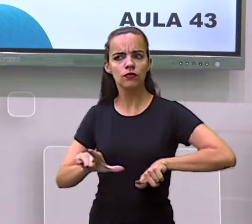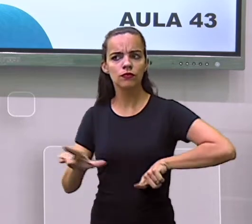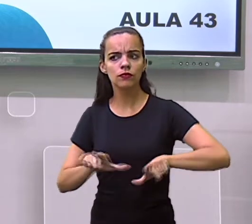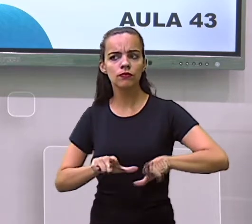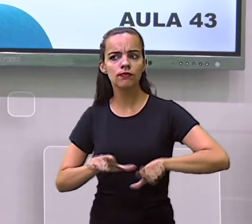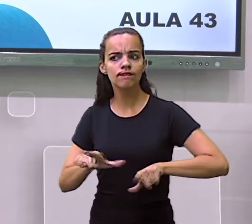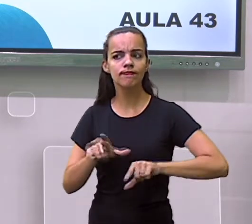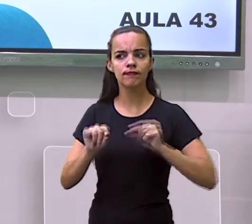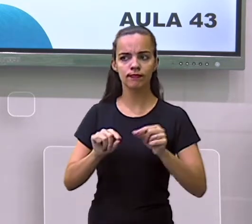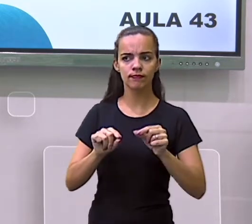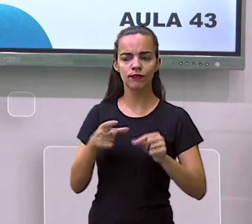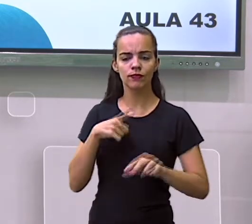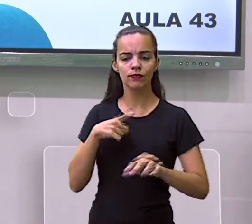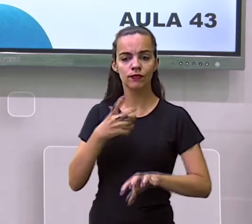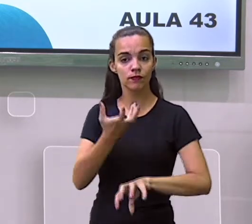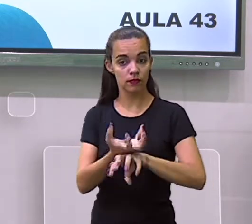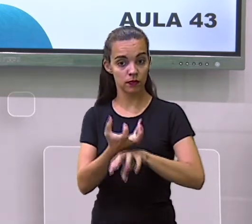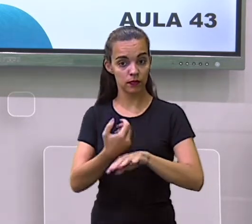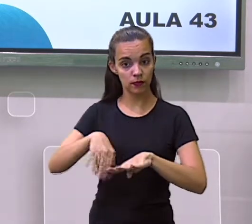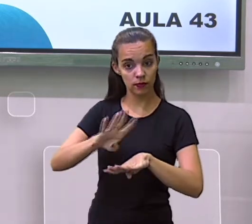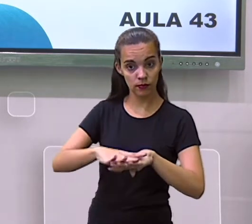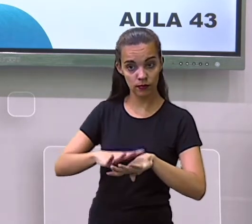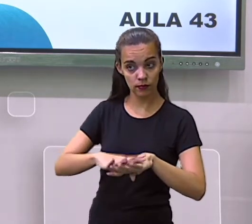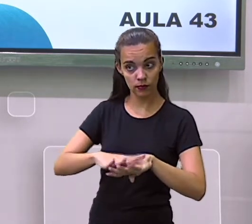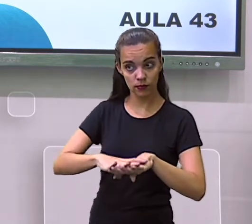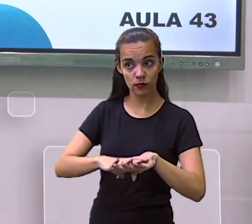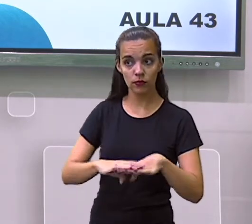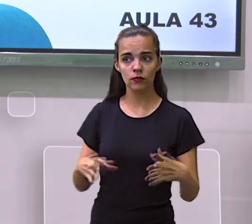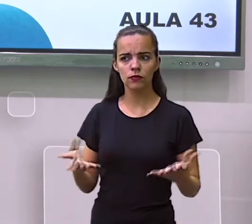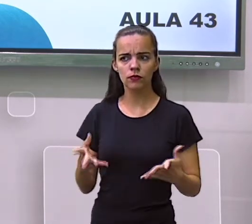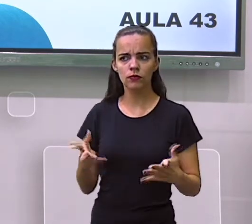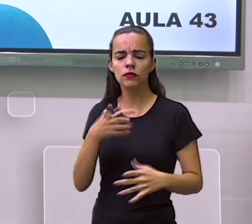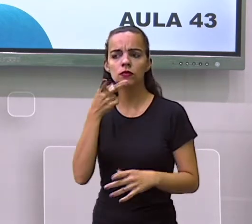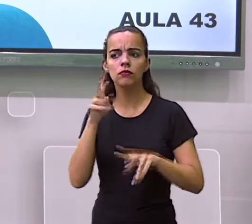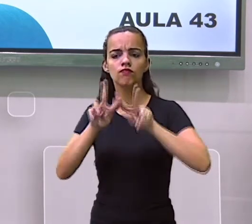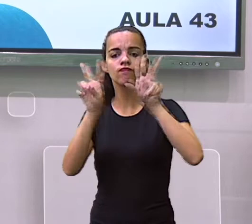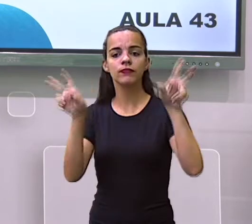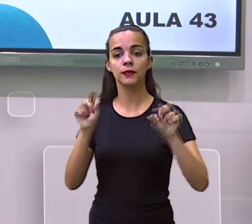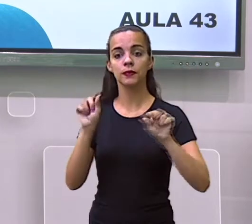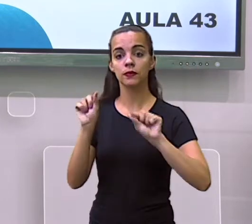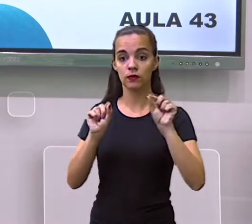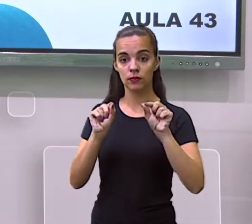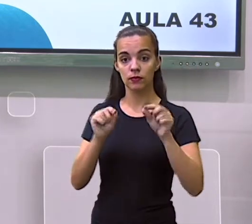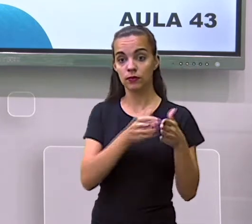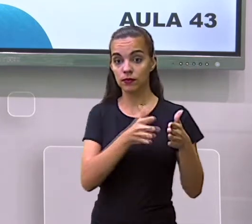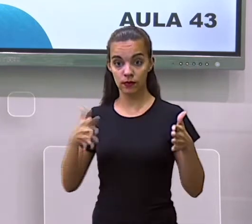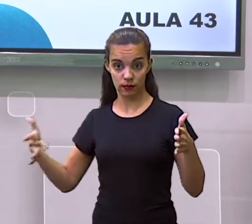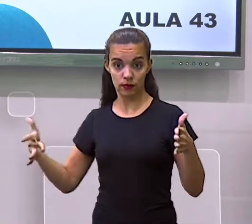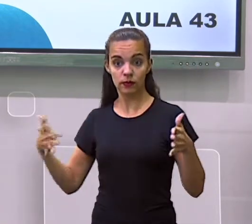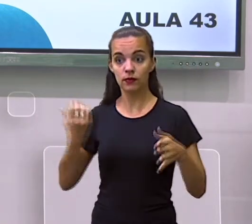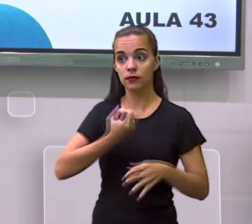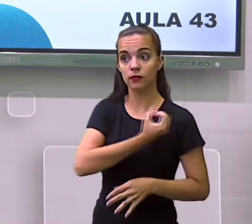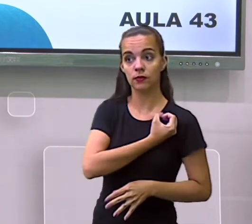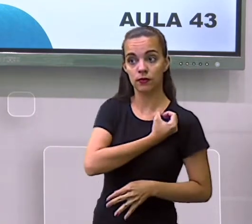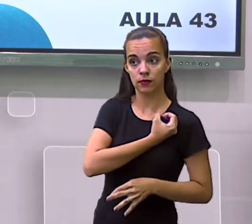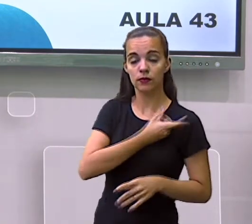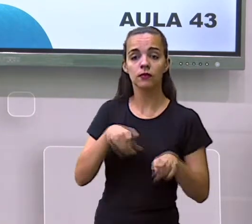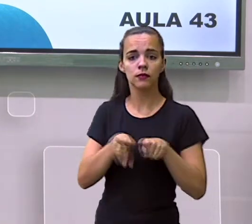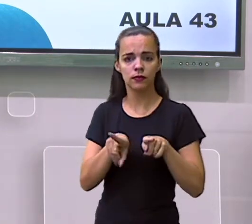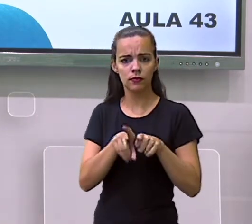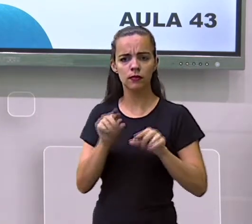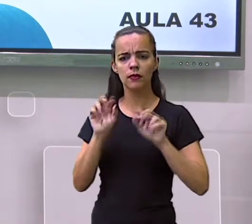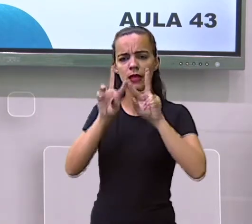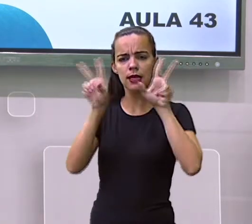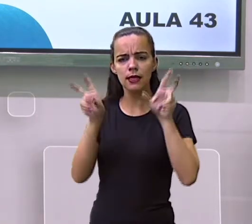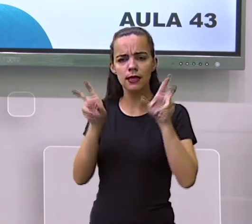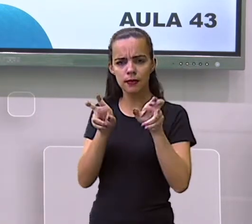trabalhar o componente curricular de matemática. Hoje falaremos sobre sequência numérica, mais especificamente